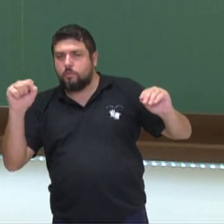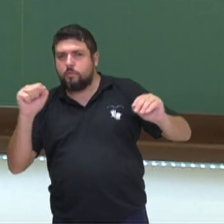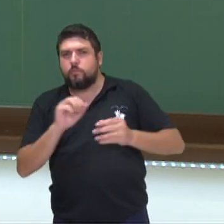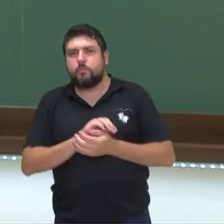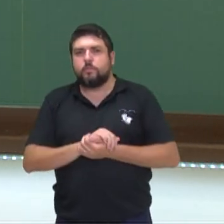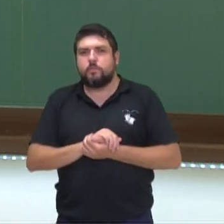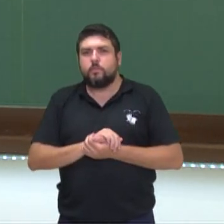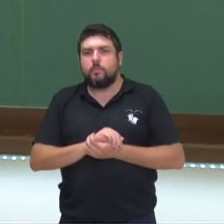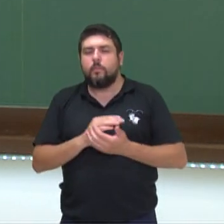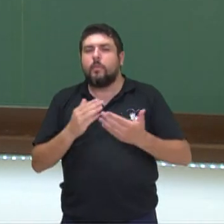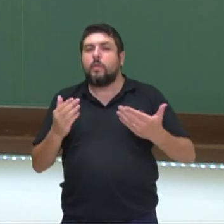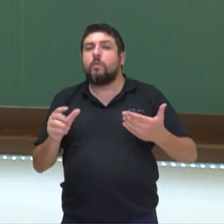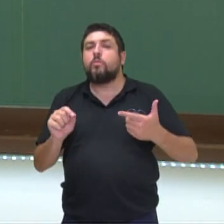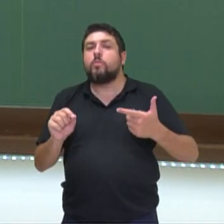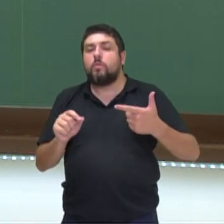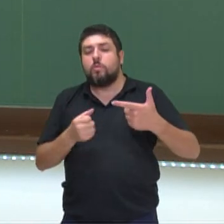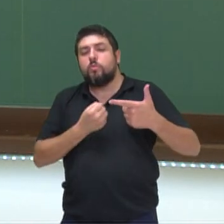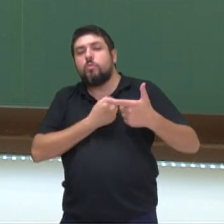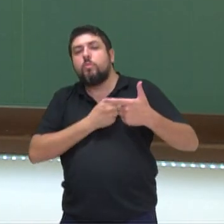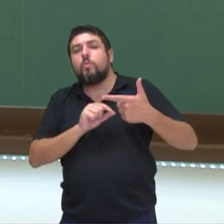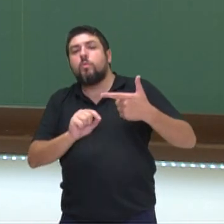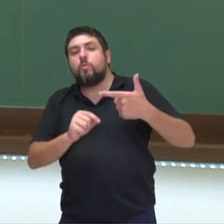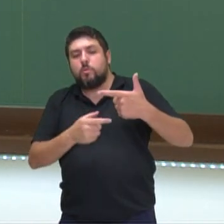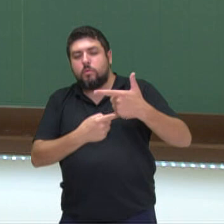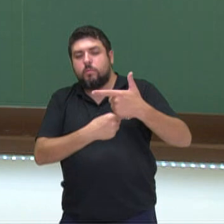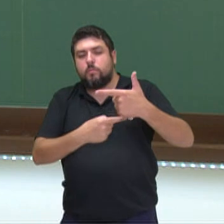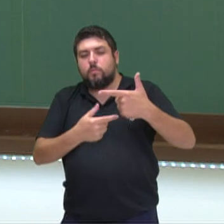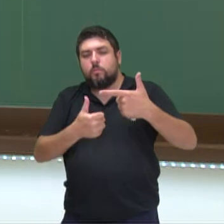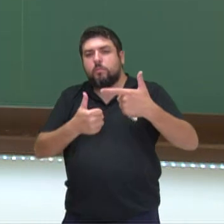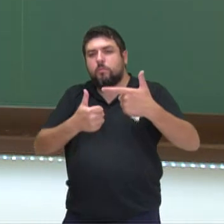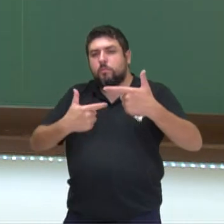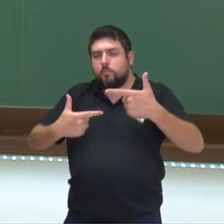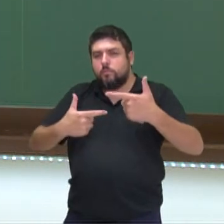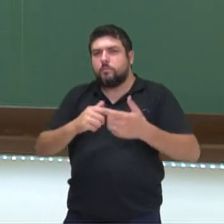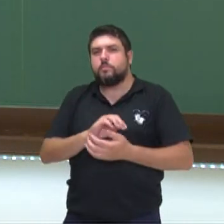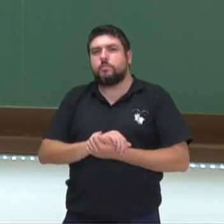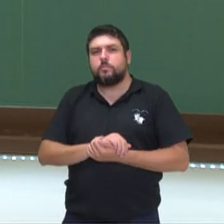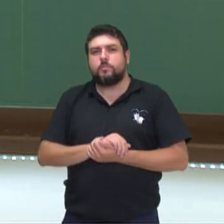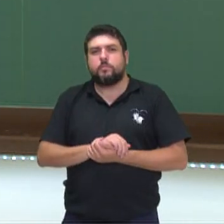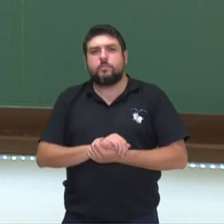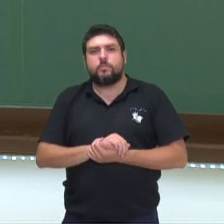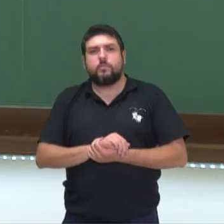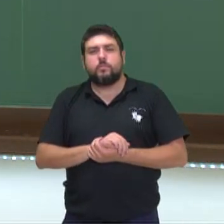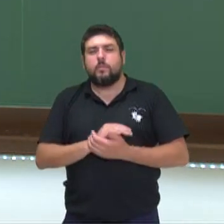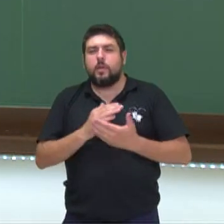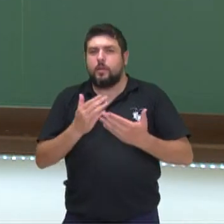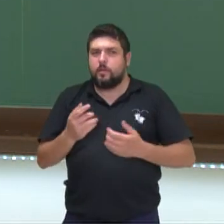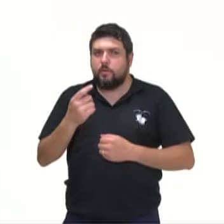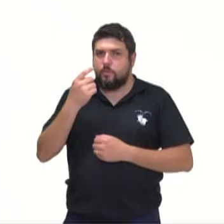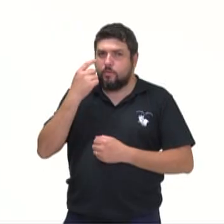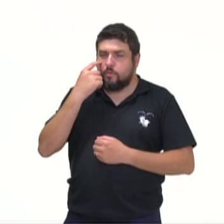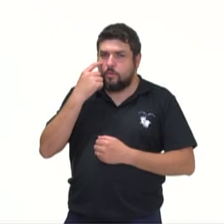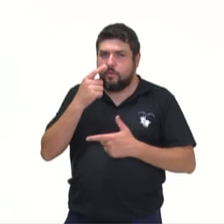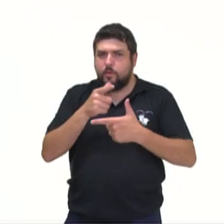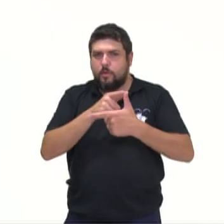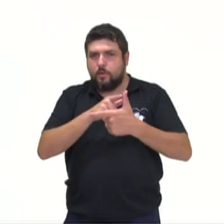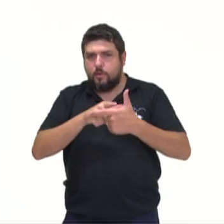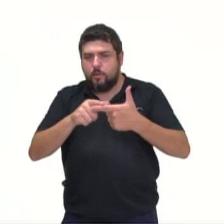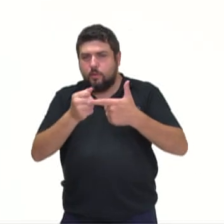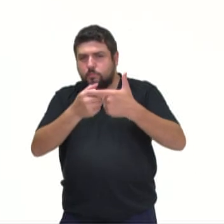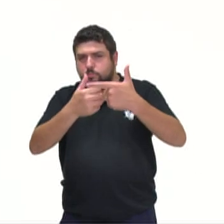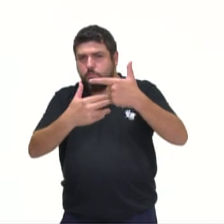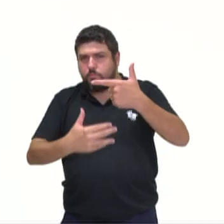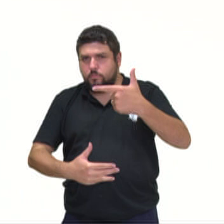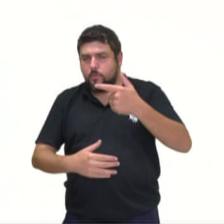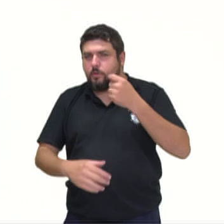caso, o nosso outro número é o menos 12, ok? Então, olha lá, a professora fez a divisão para vocês